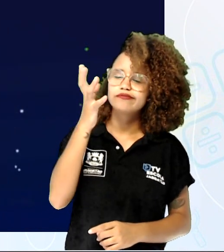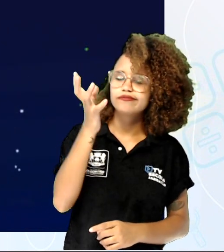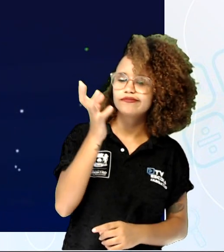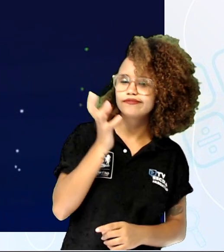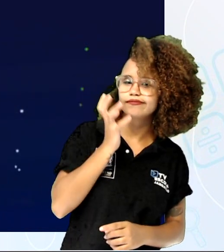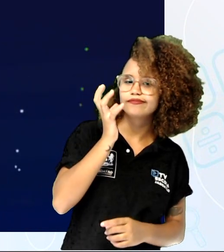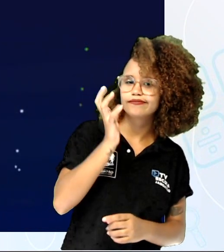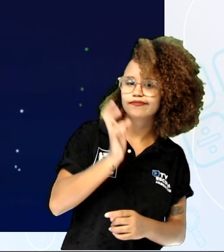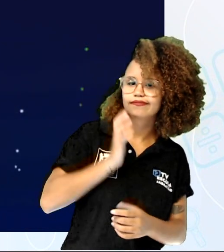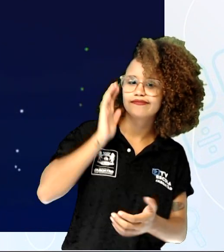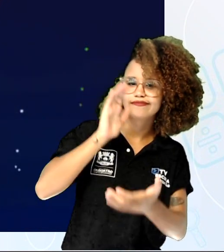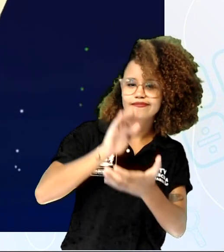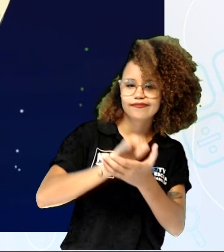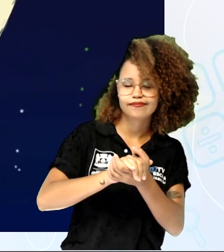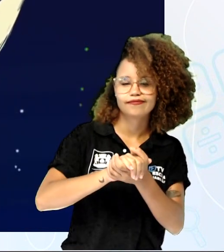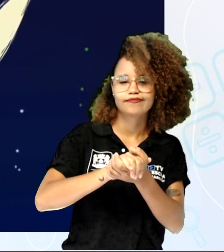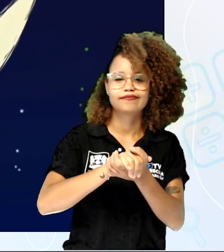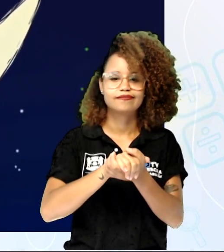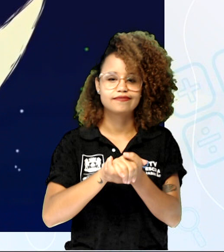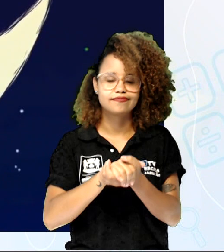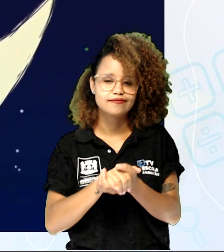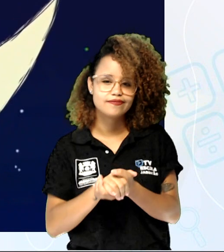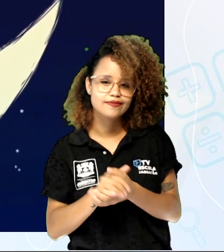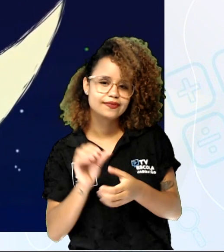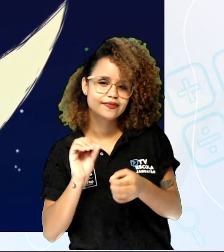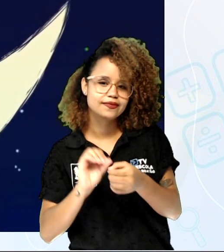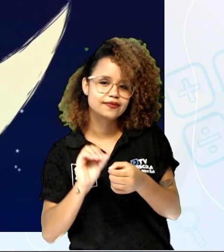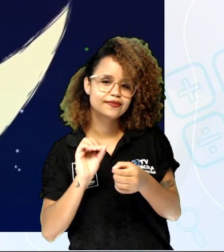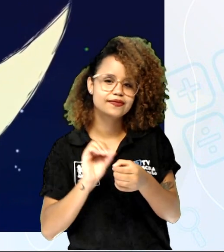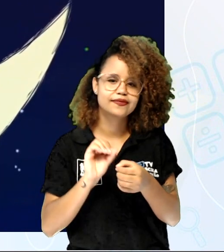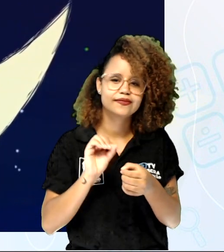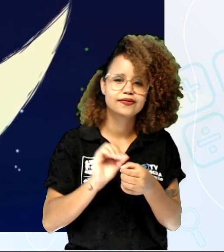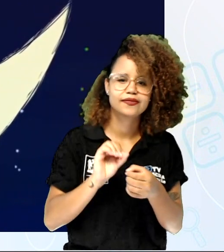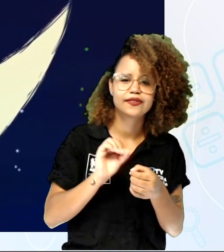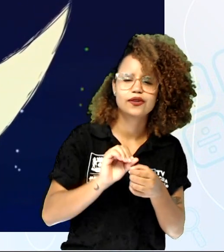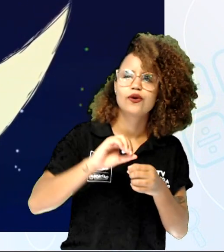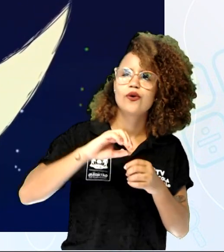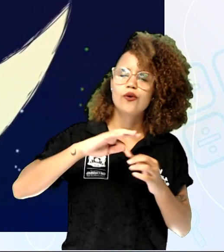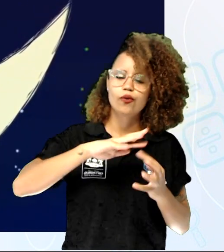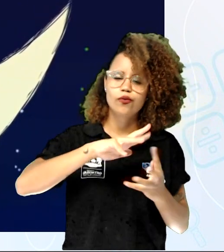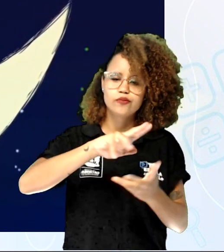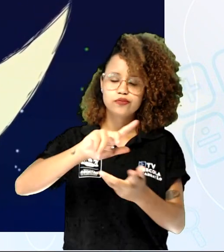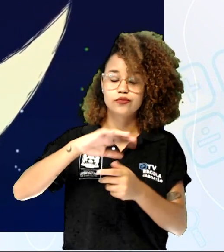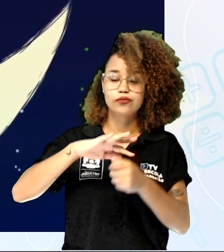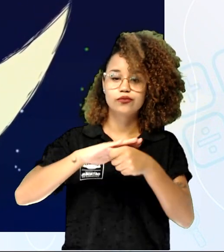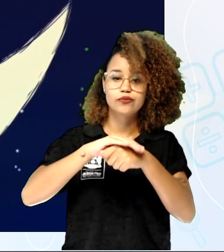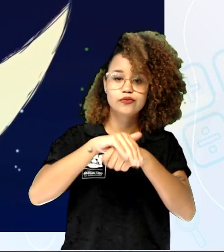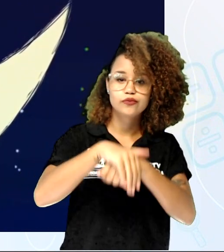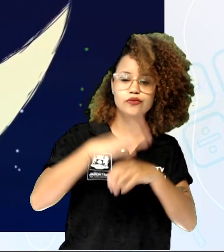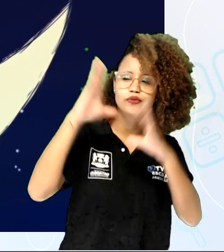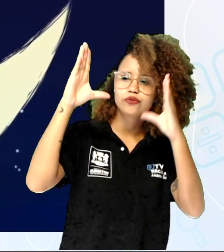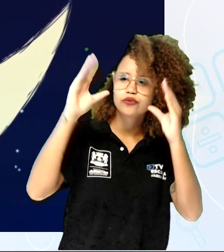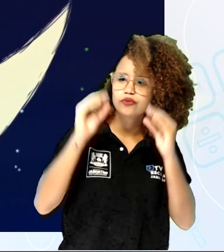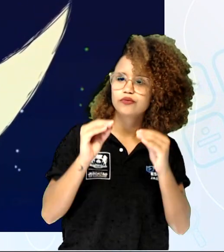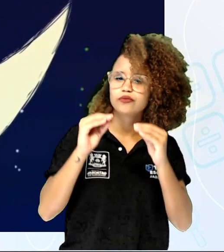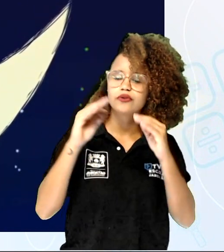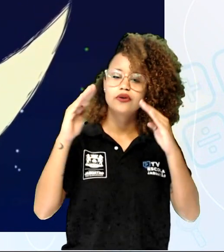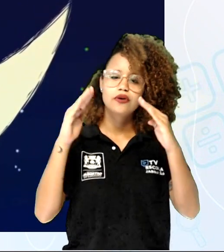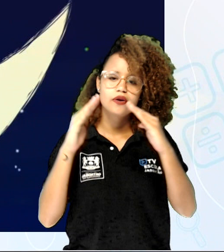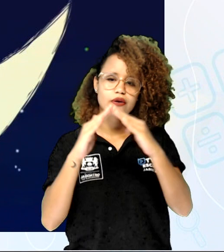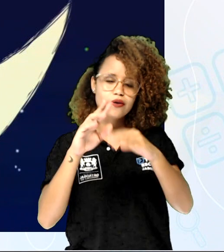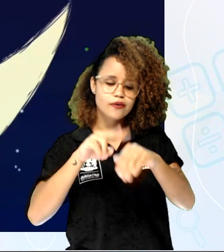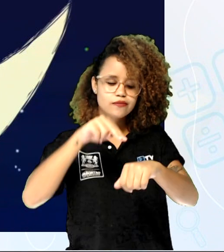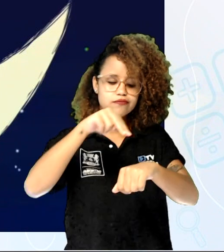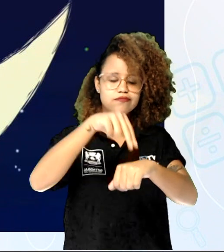Você, eu quero me casar, fazer da noite escura o nosso